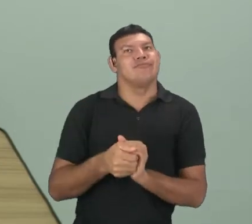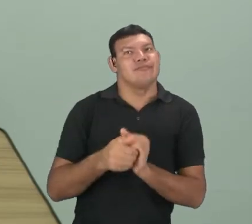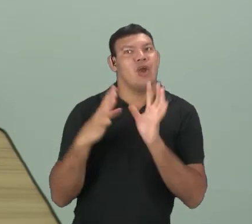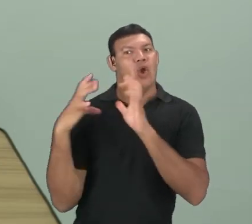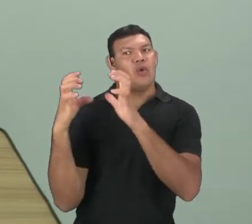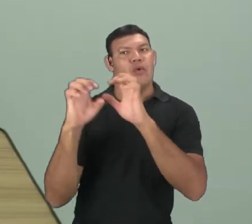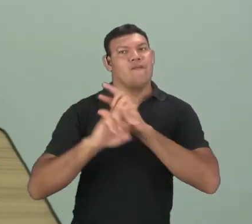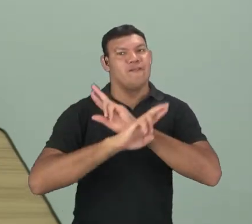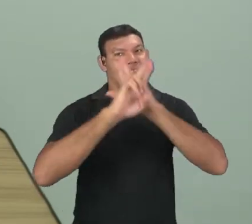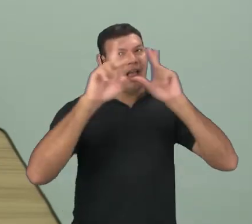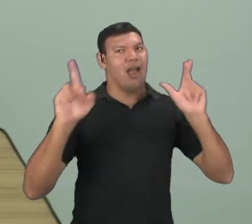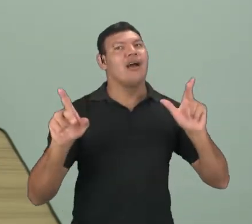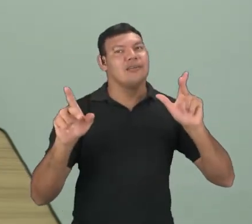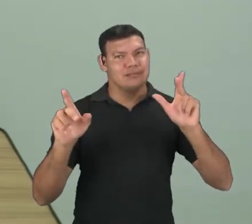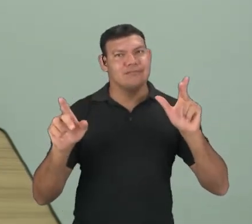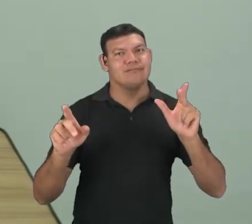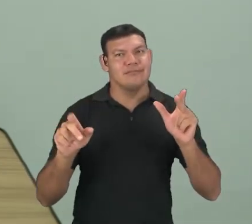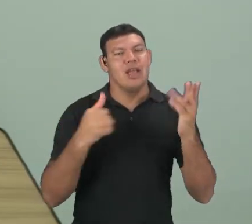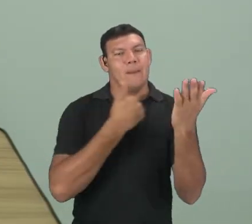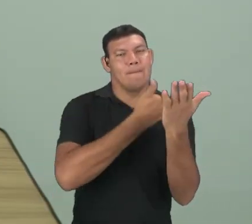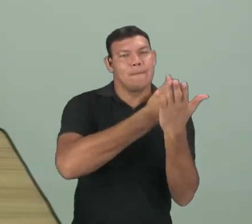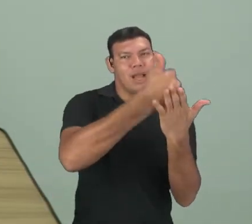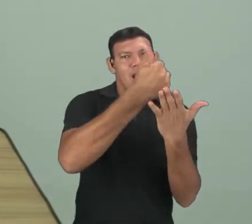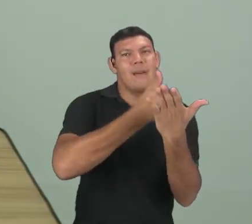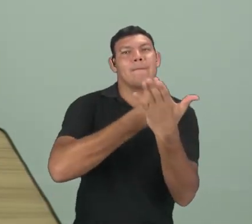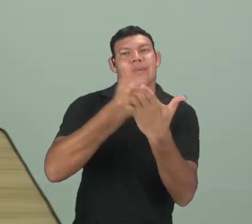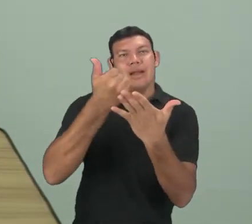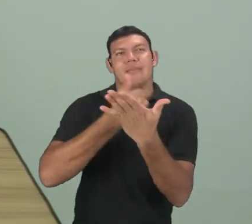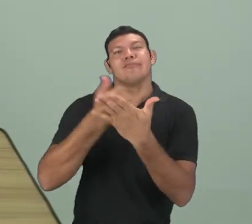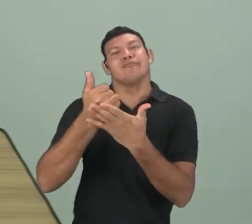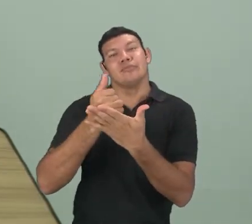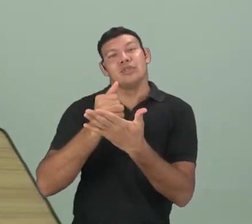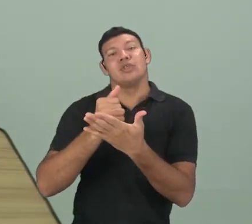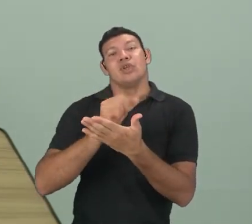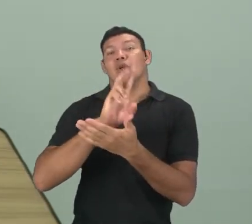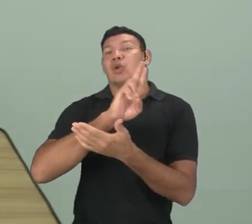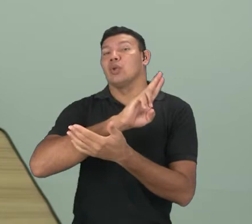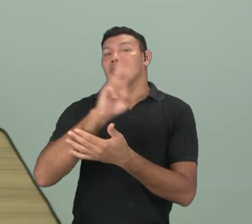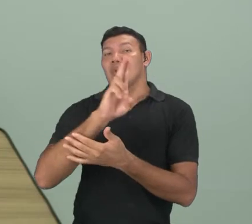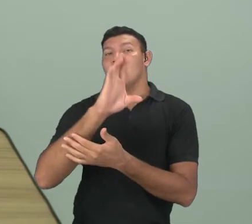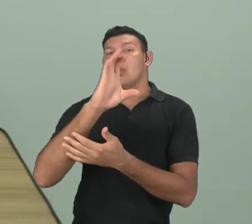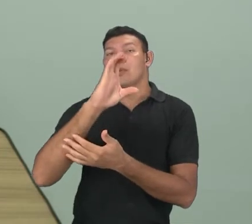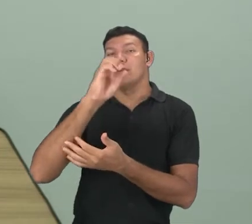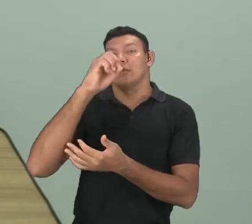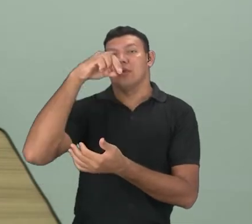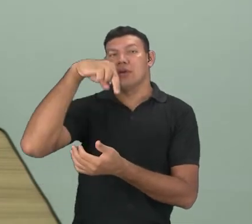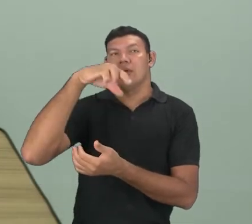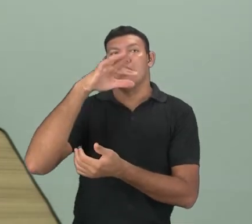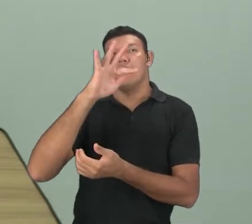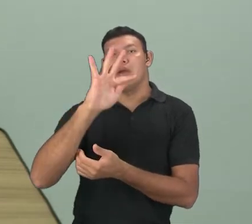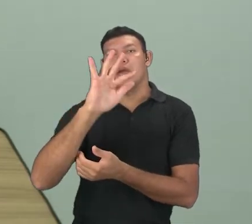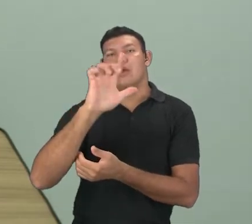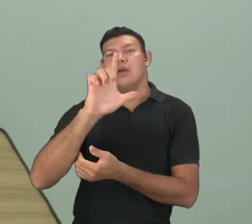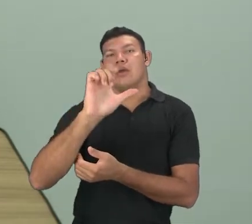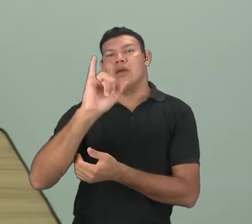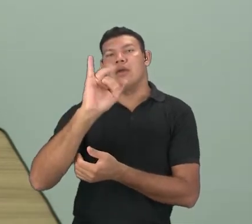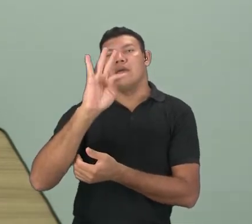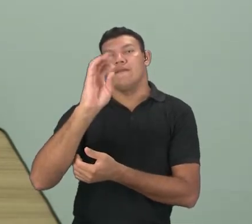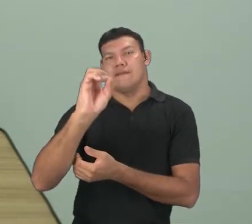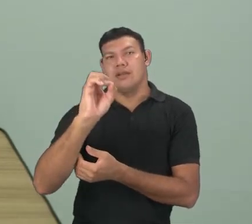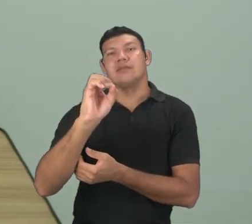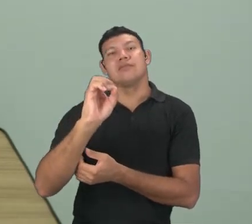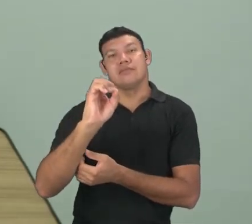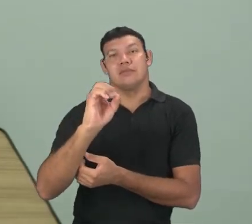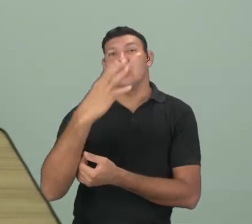conflito. E essas coisas que vão acontecendo nós chamamos de conflito. E o que gerou isso no final? Ele foi,